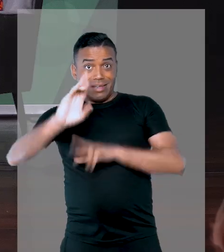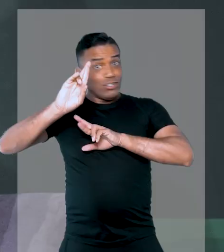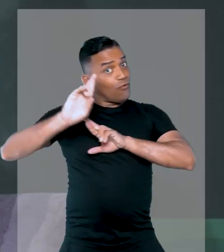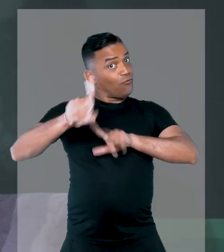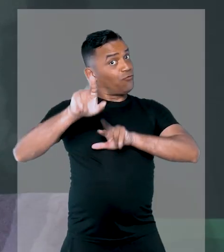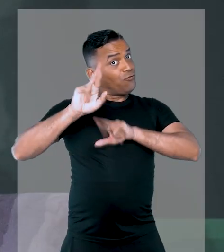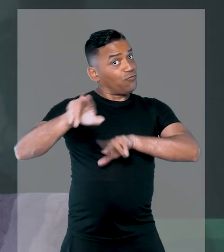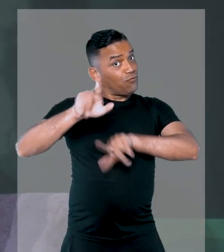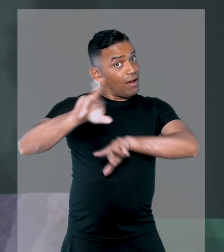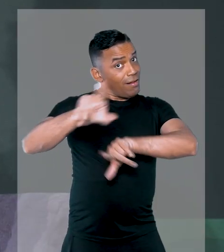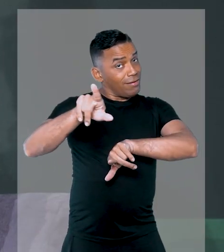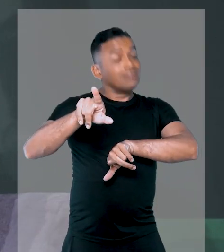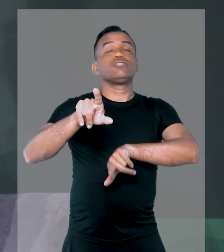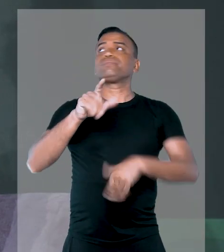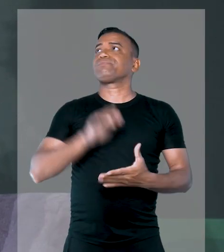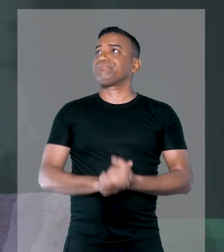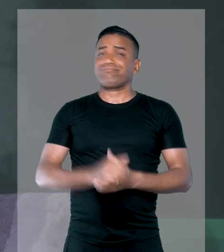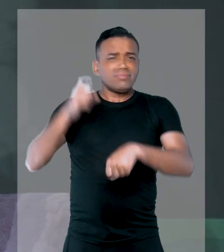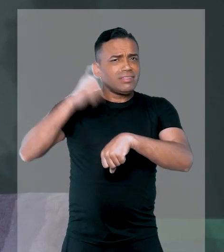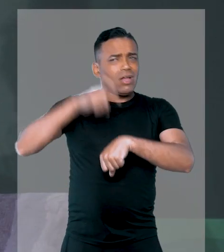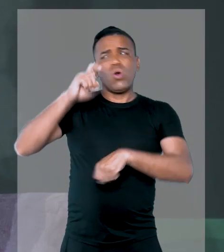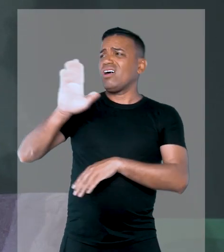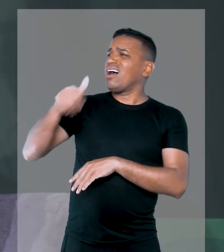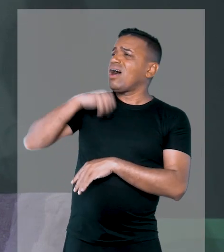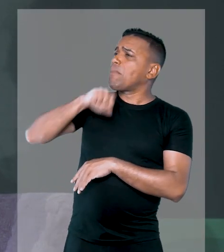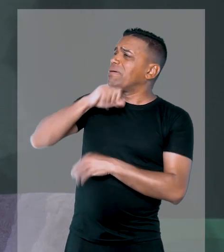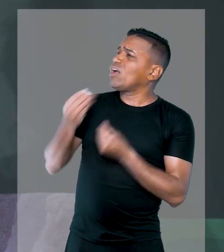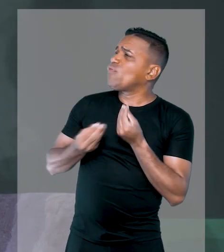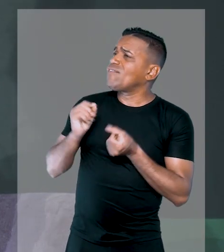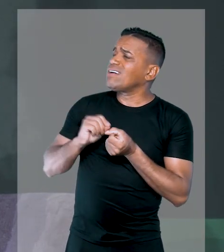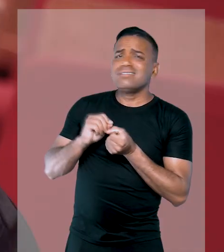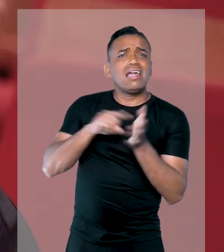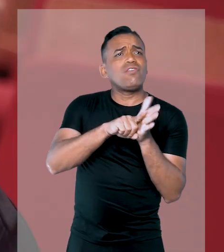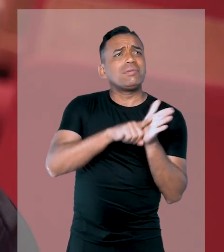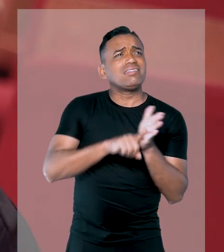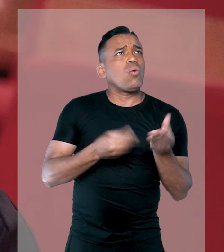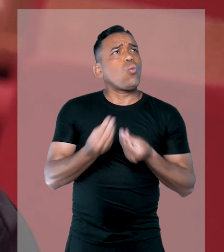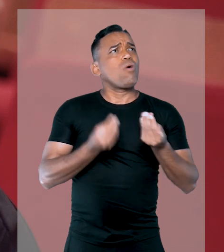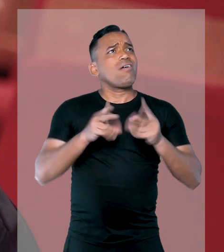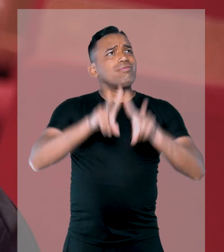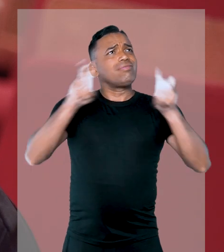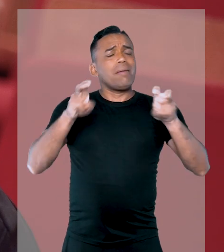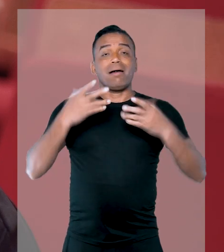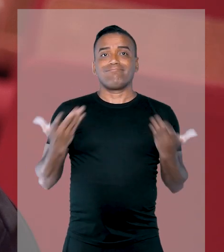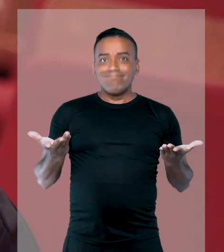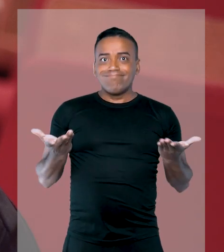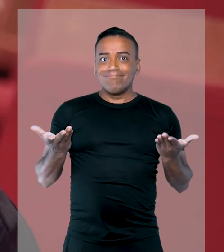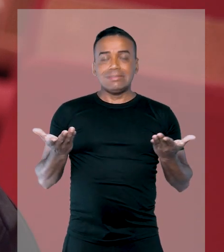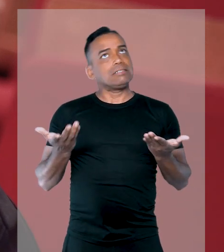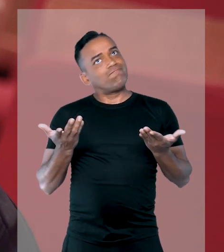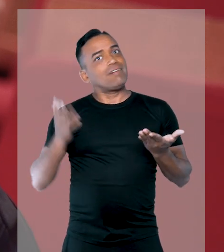Quando chegou a hora, eu até falava assim com a minha mãe, o que eu vou fazer? Eu não sei. eu pensei em fazer um livro-reportagem